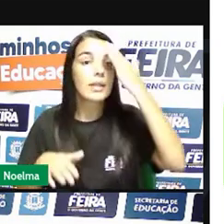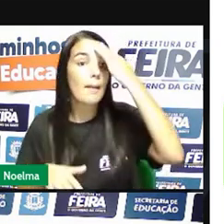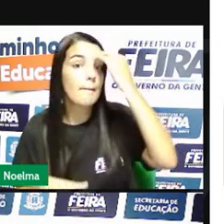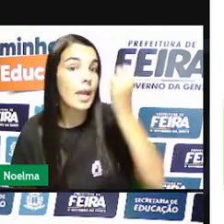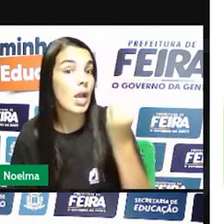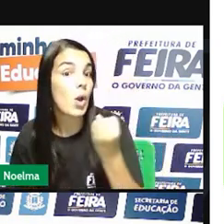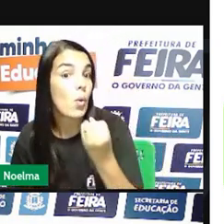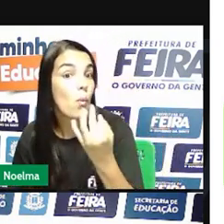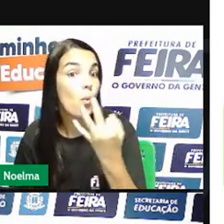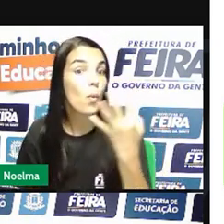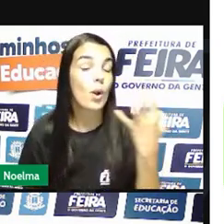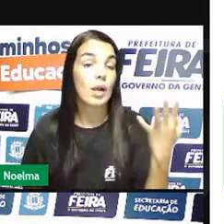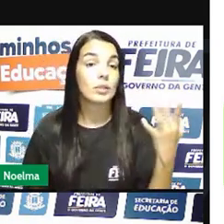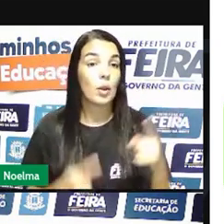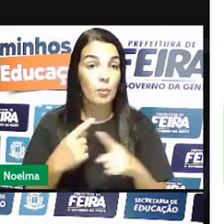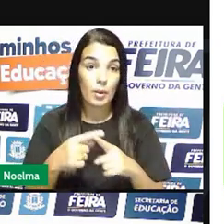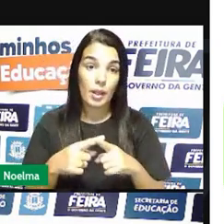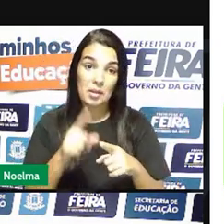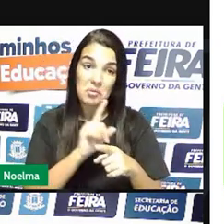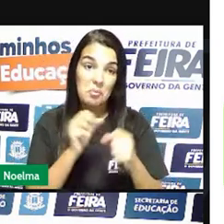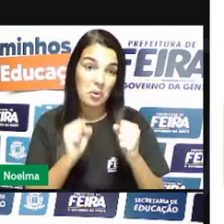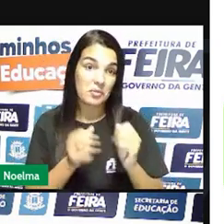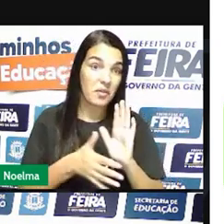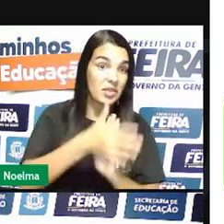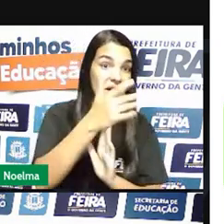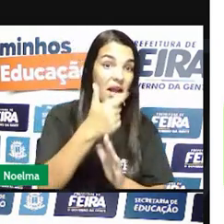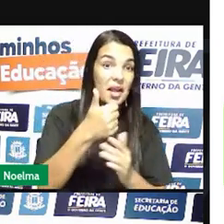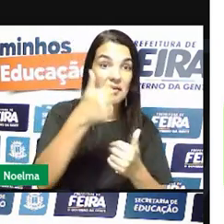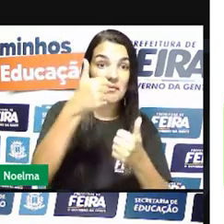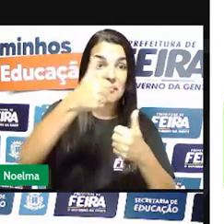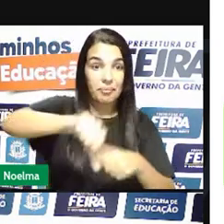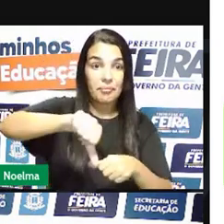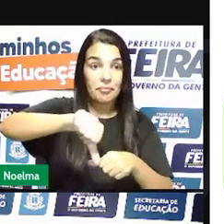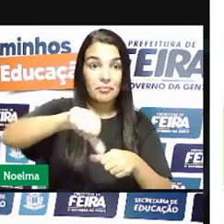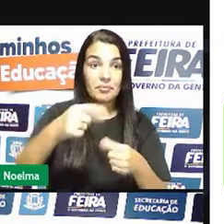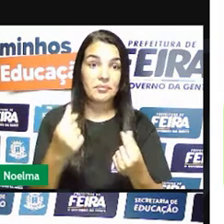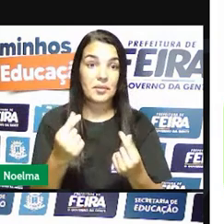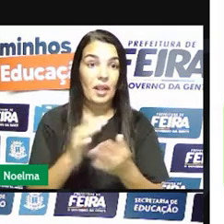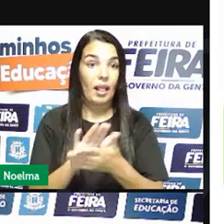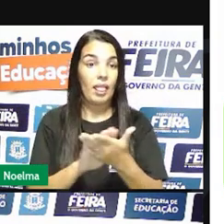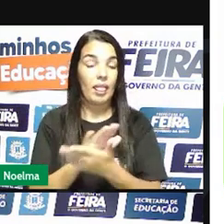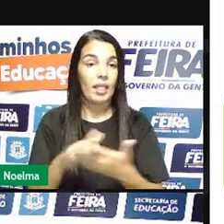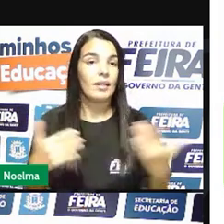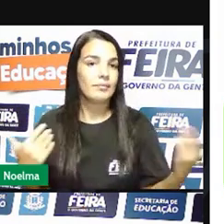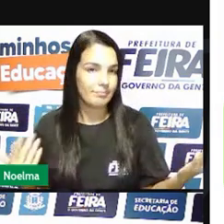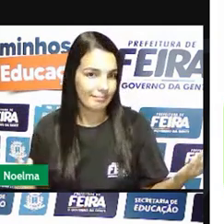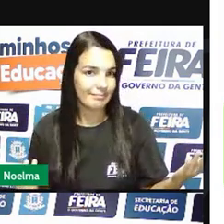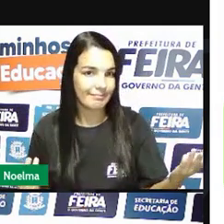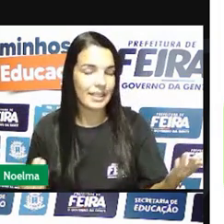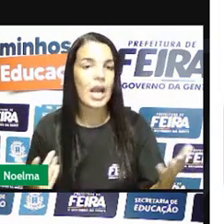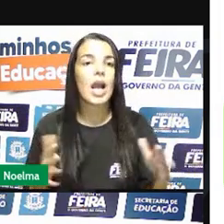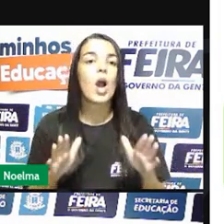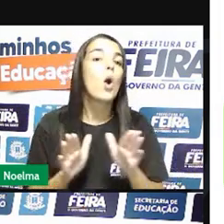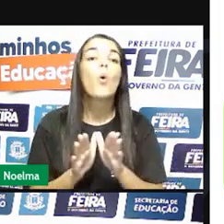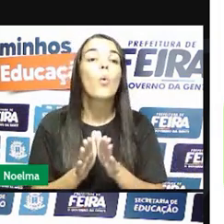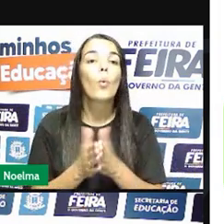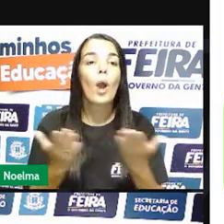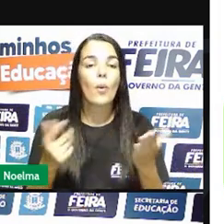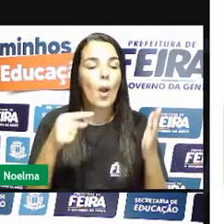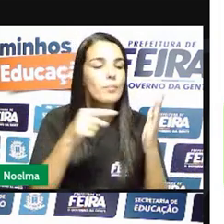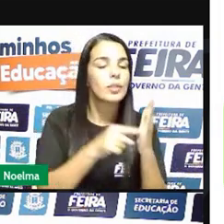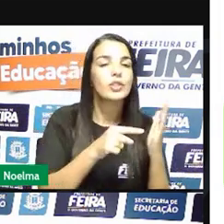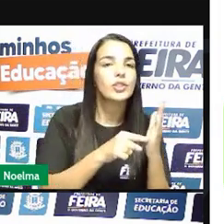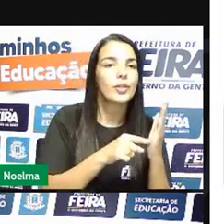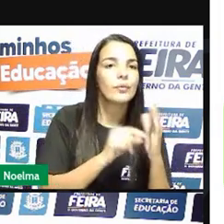aí para não chegar lá e ficar sem dinheiro, né? O objetivo também dessa viagem, para que é essa viagem? É uma viagem